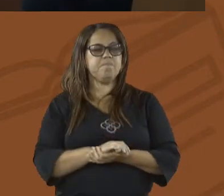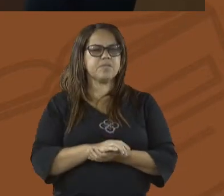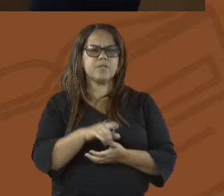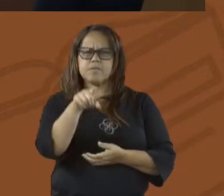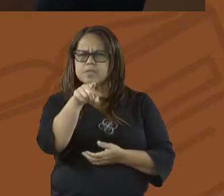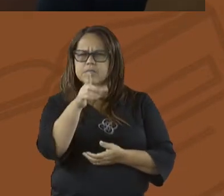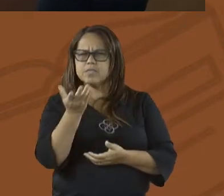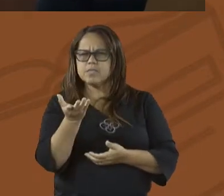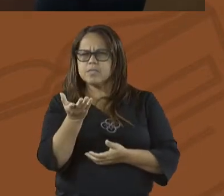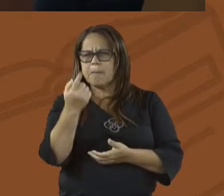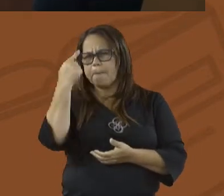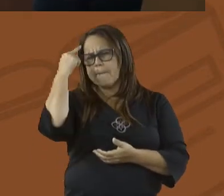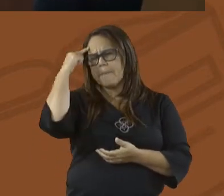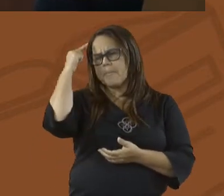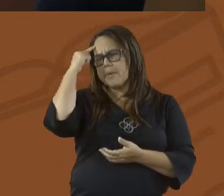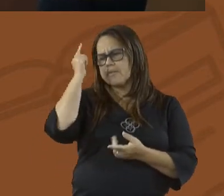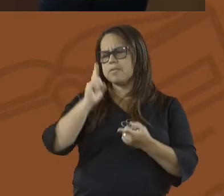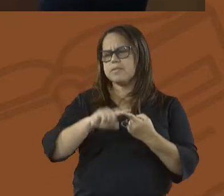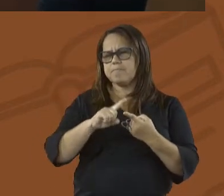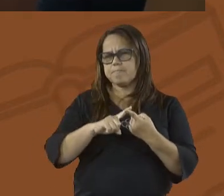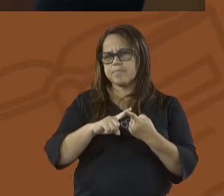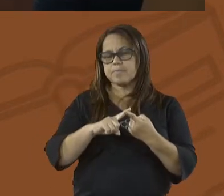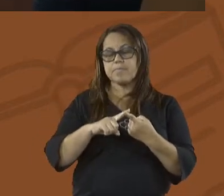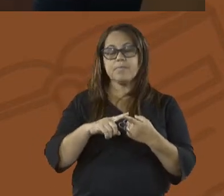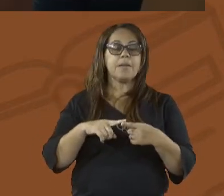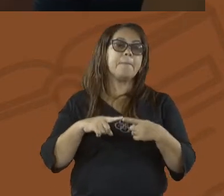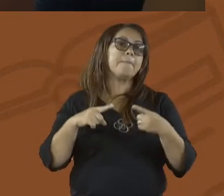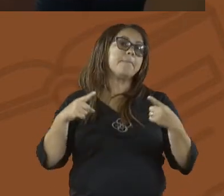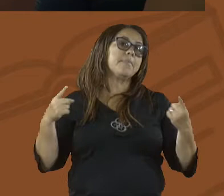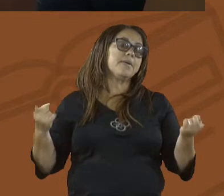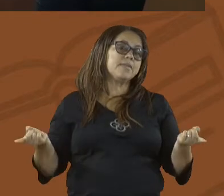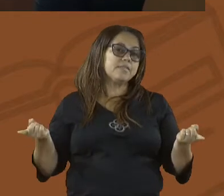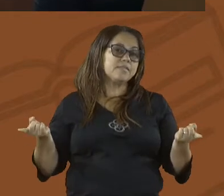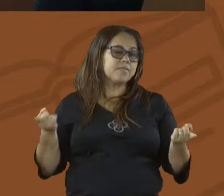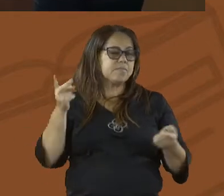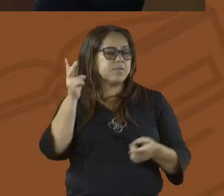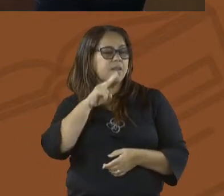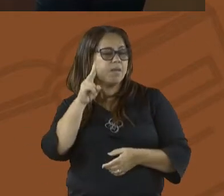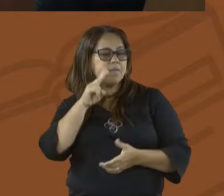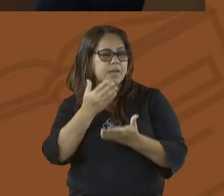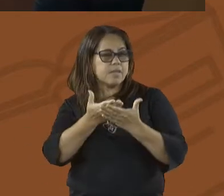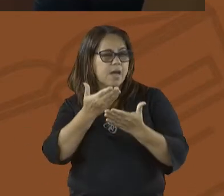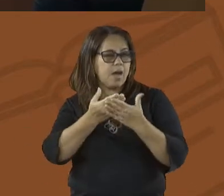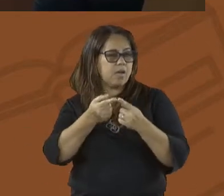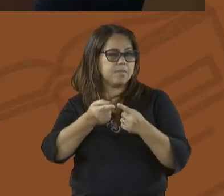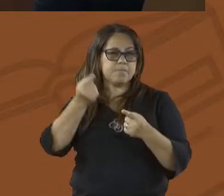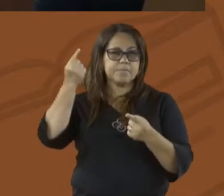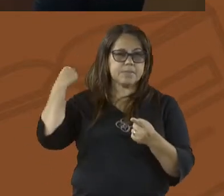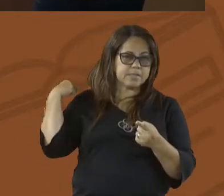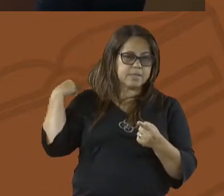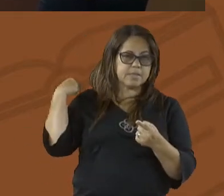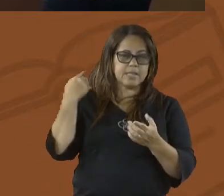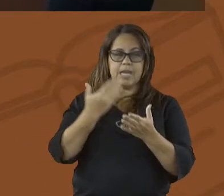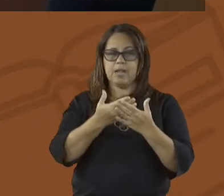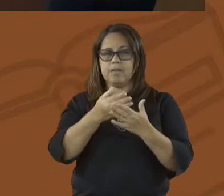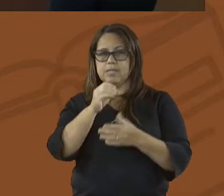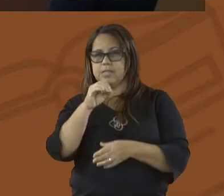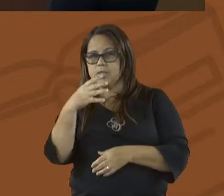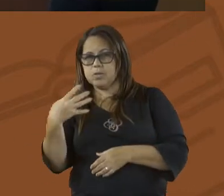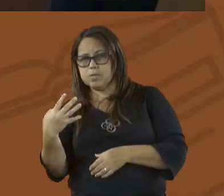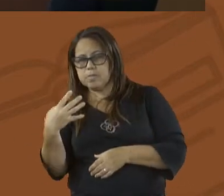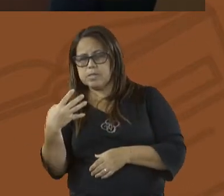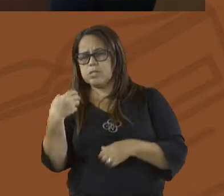E vocês? Pensem nisso, tá, pessoal? Mas vamos lá, relembrar um pouquinho da aula passada, a aula 04. A gente viu